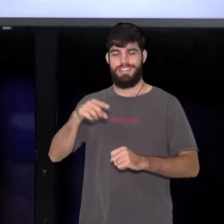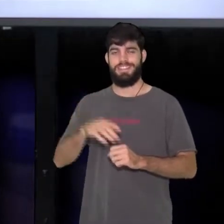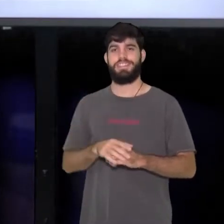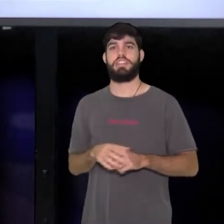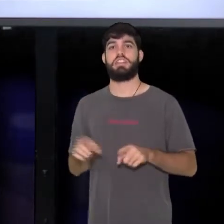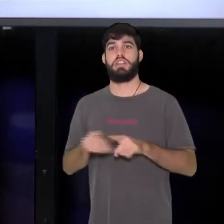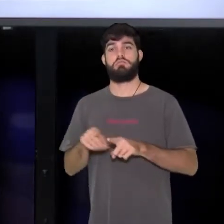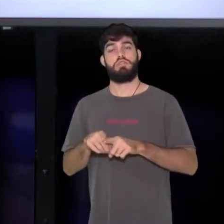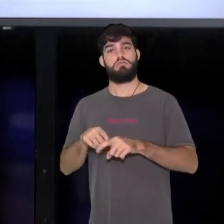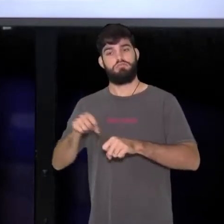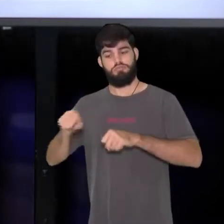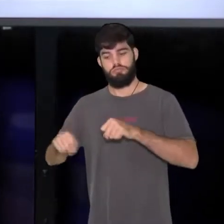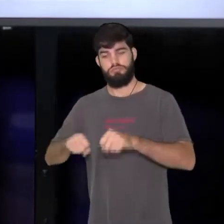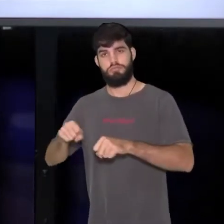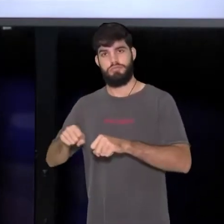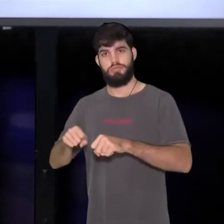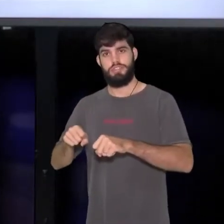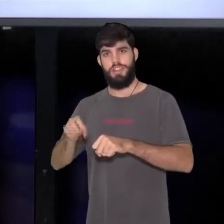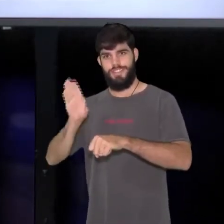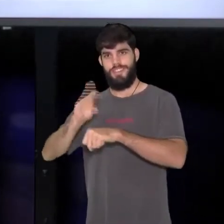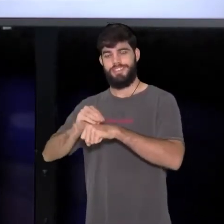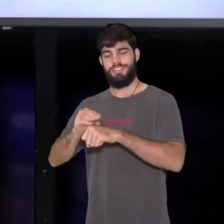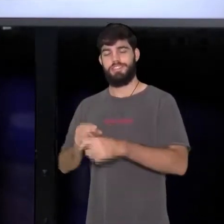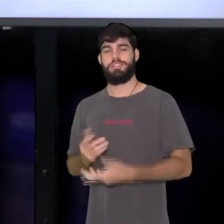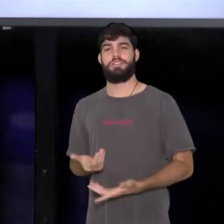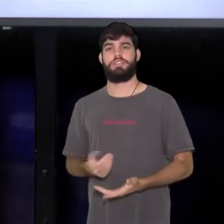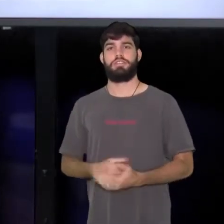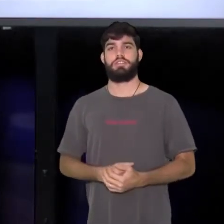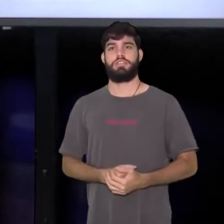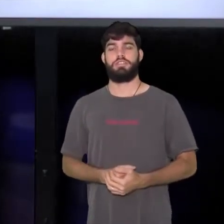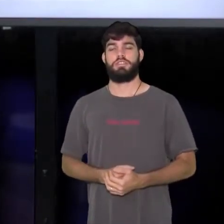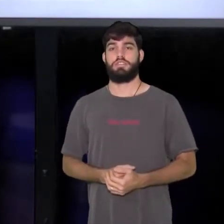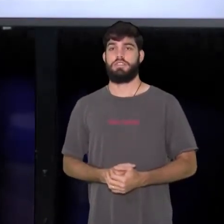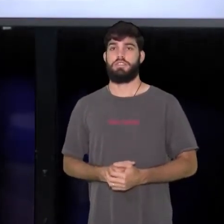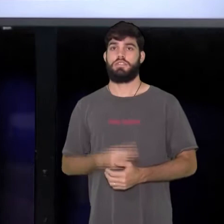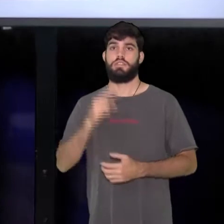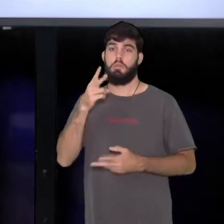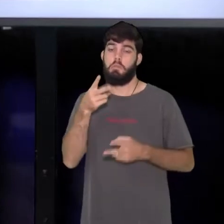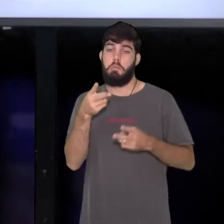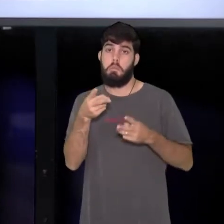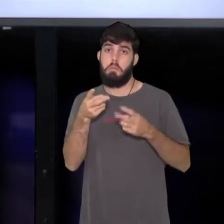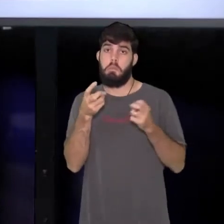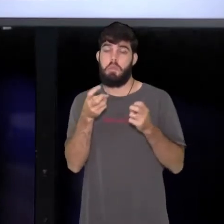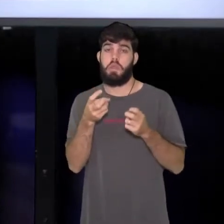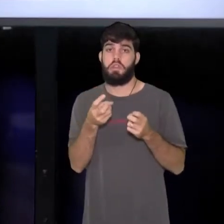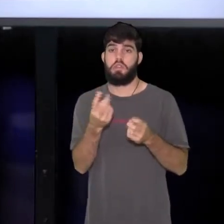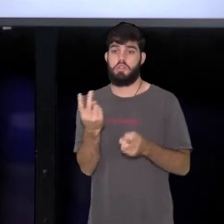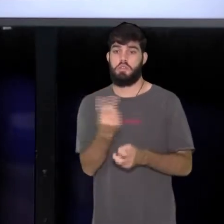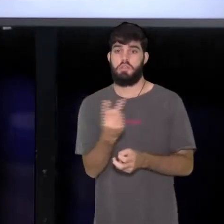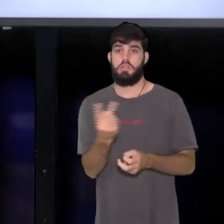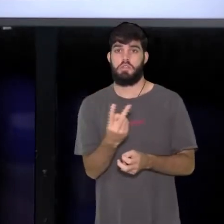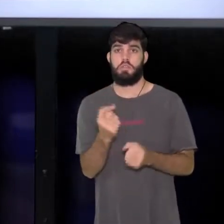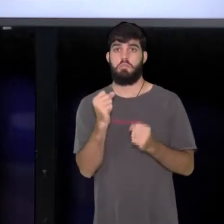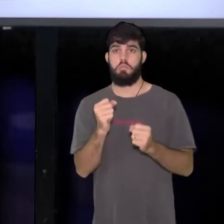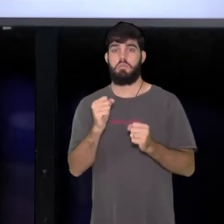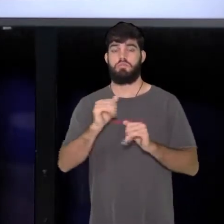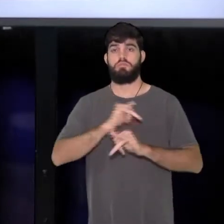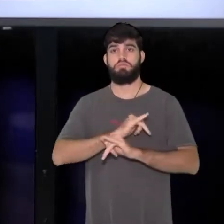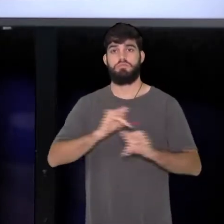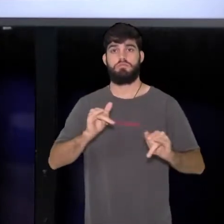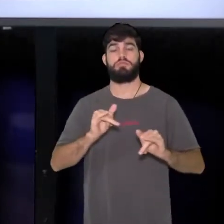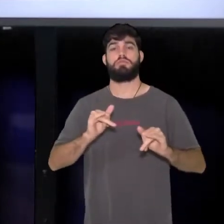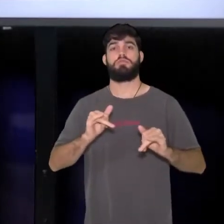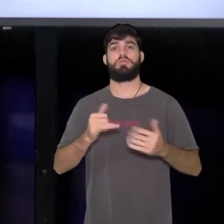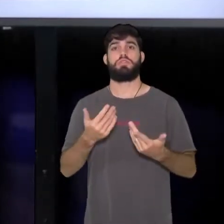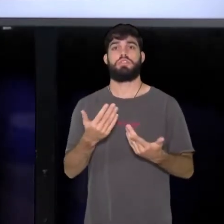o ciclista por trás da tarja. Então vejam que uma mesma coisa pode ser dita de